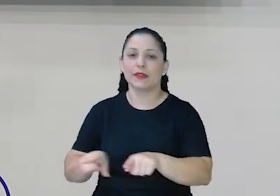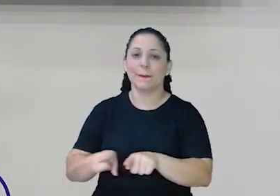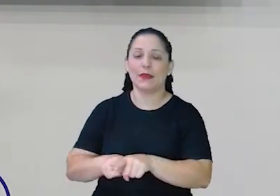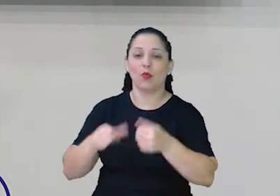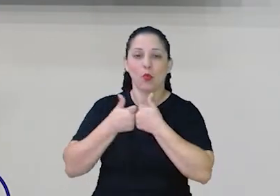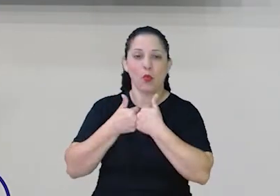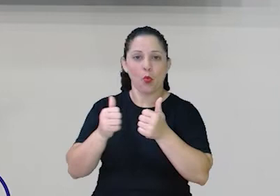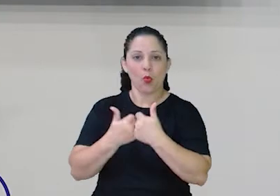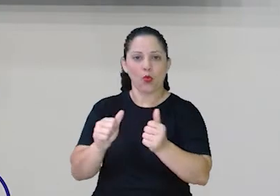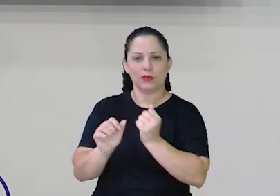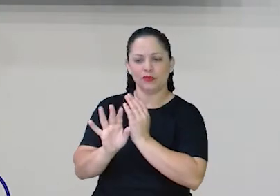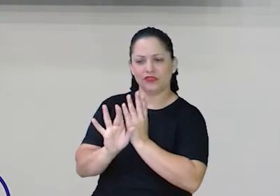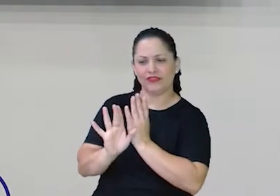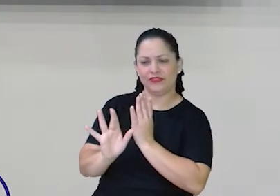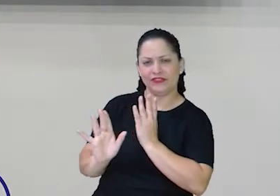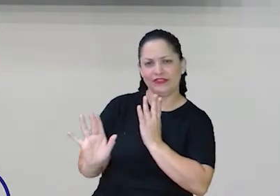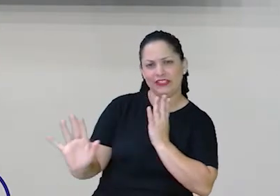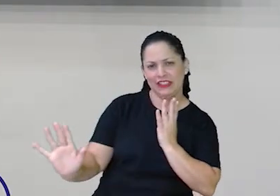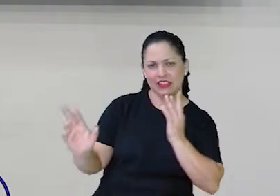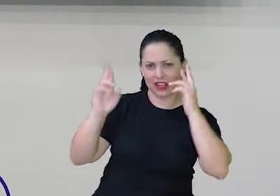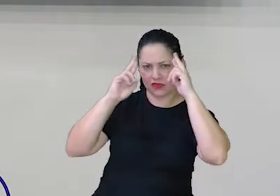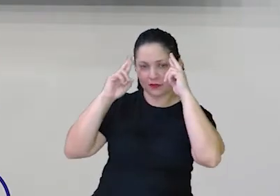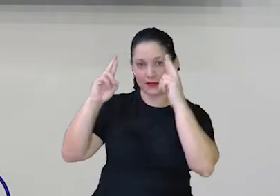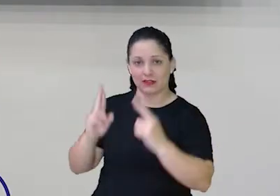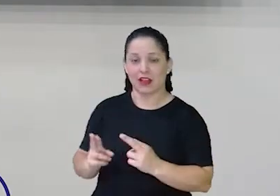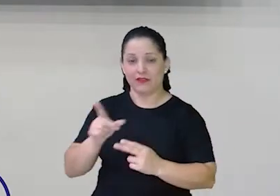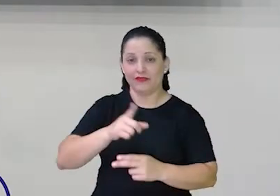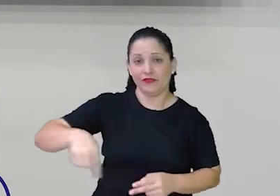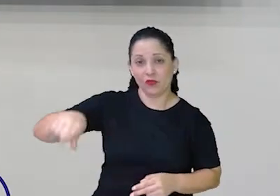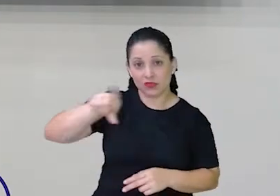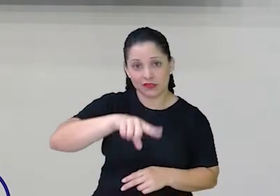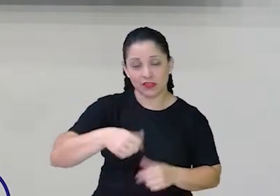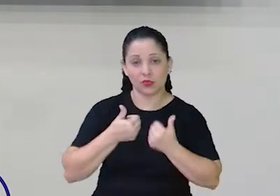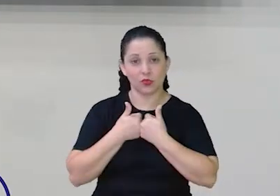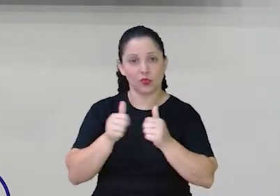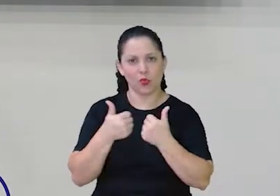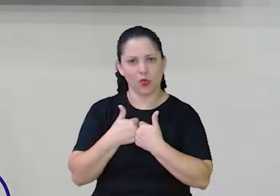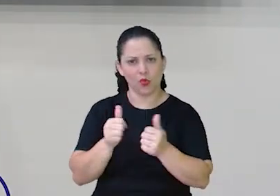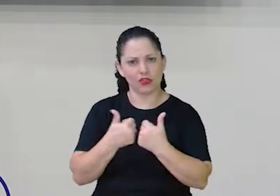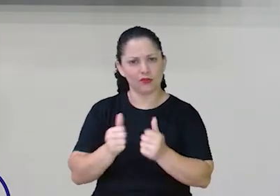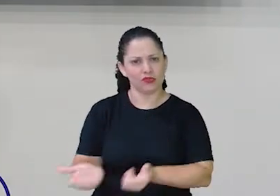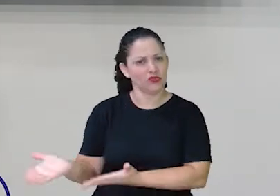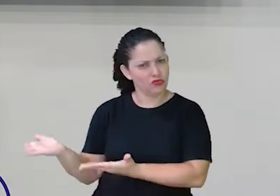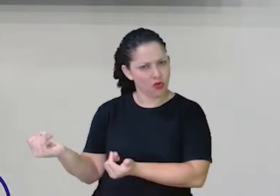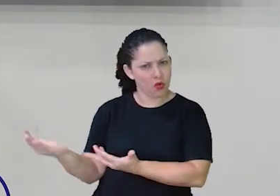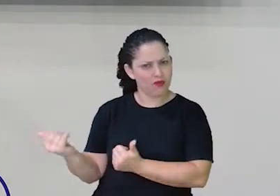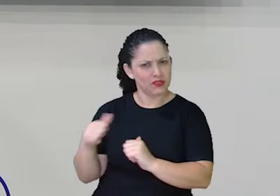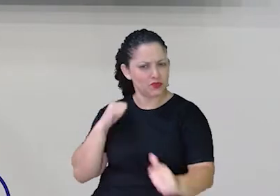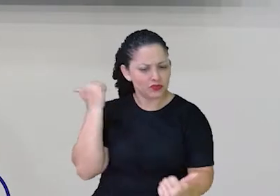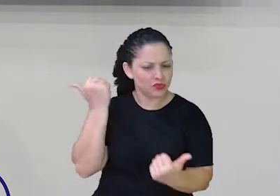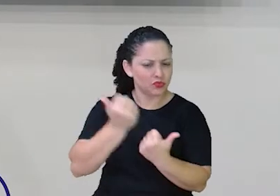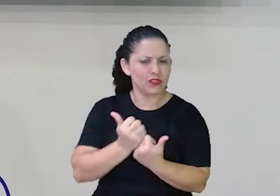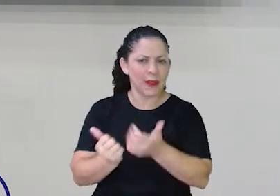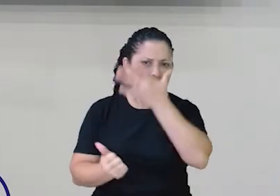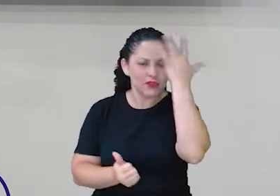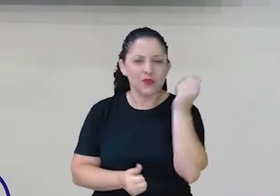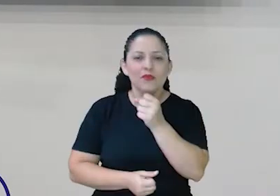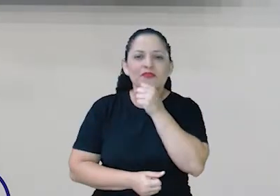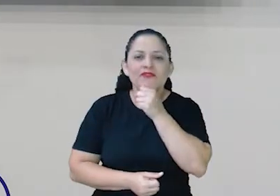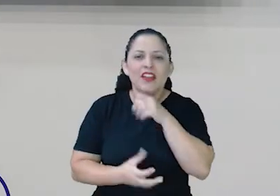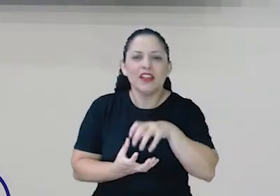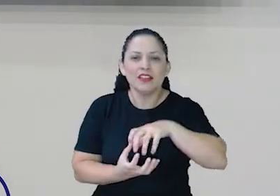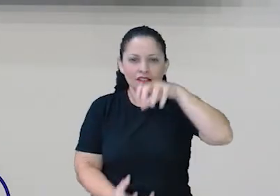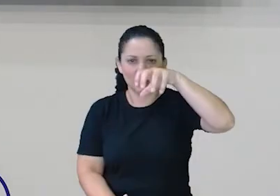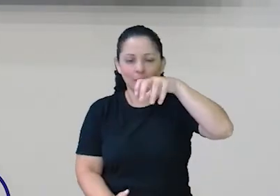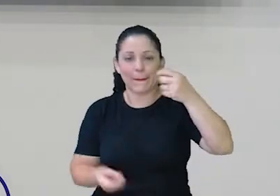Se você é estudante, você é jovem, quando você estiver no ônibus, dá o seu lugar para um idoso. Ele está cansado, ele precisa